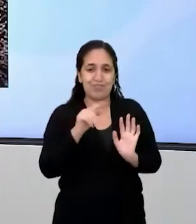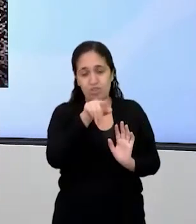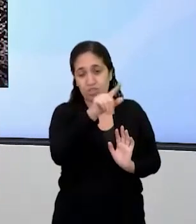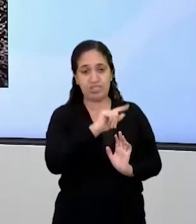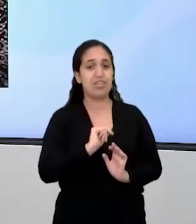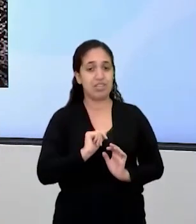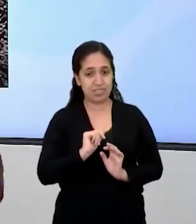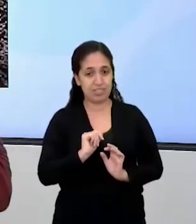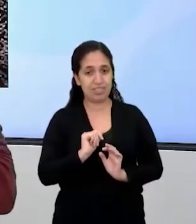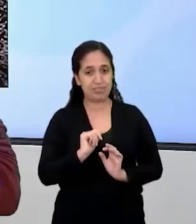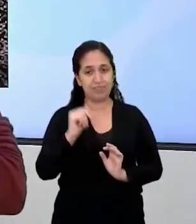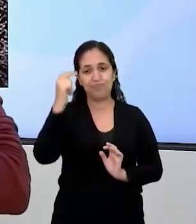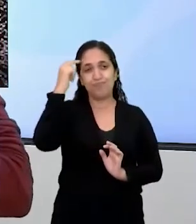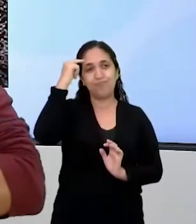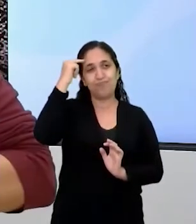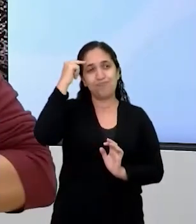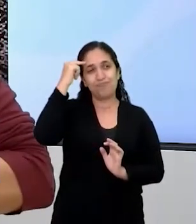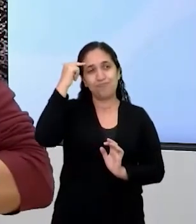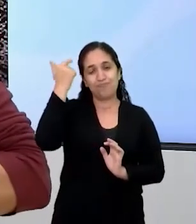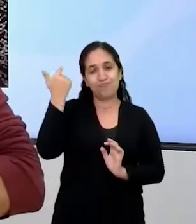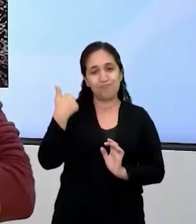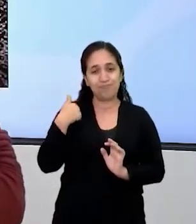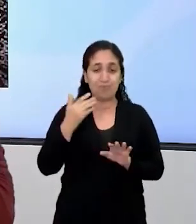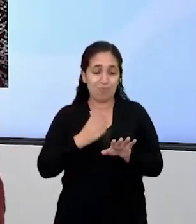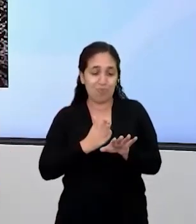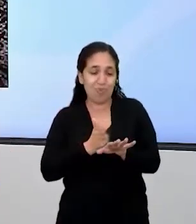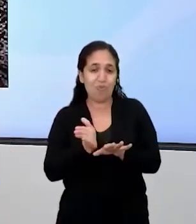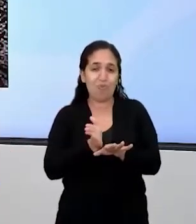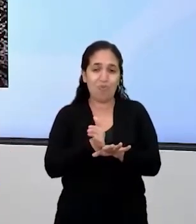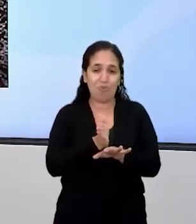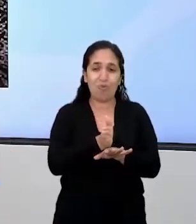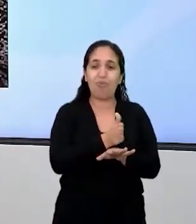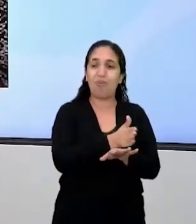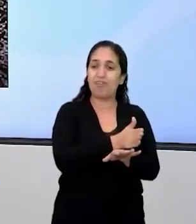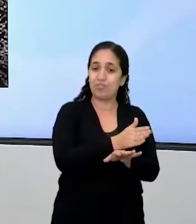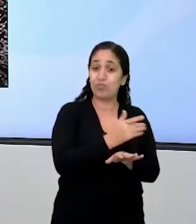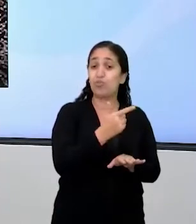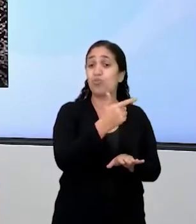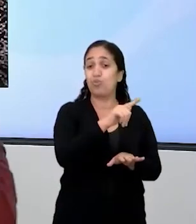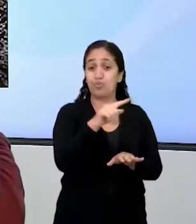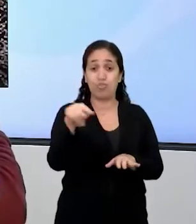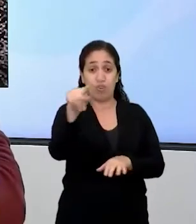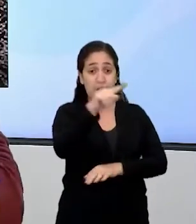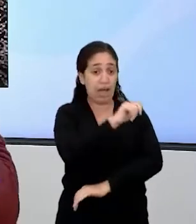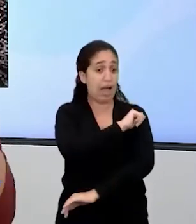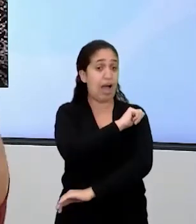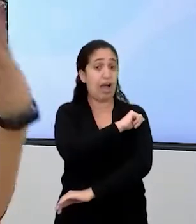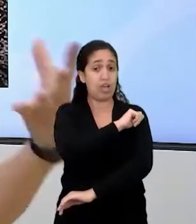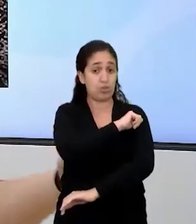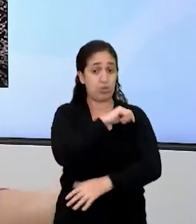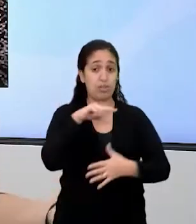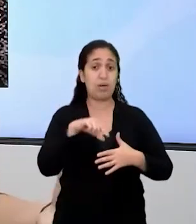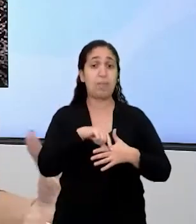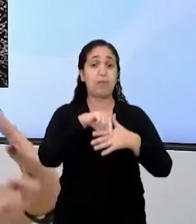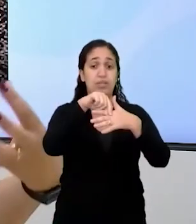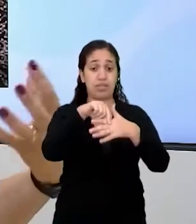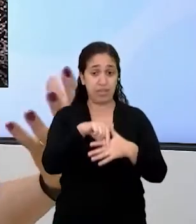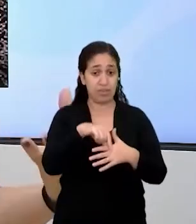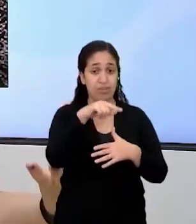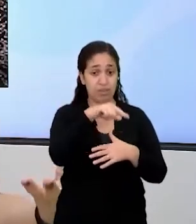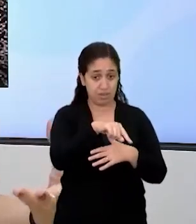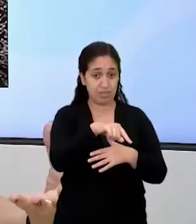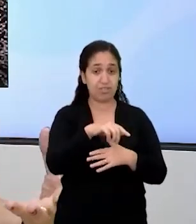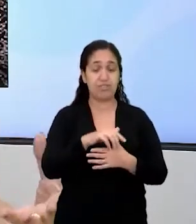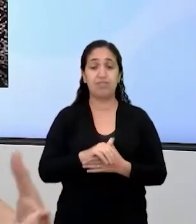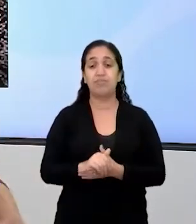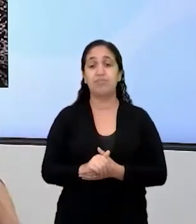onde entra o nosso outro eixo estruturante, né? O que vocês, alunos protagonistas, vão levar